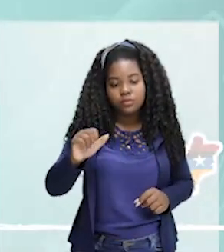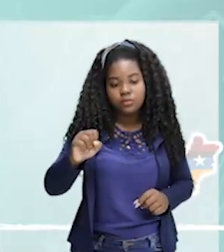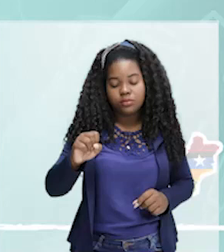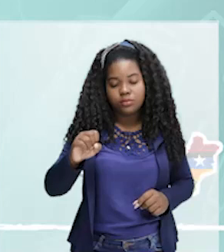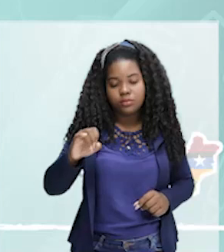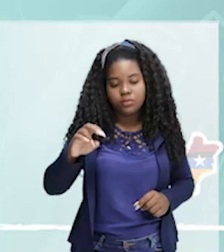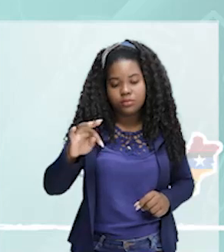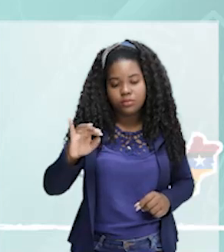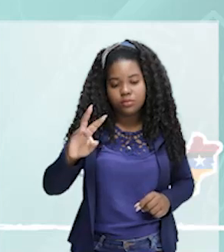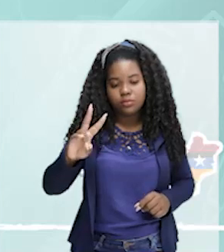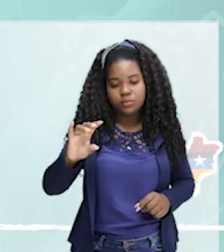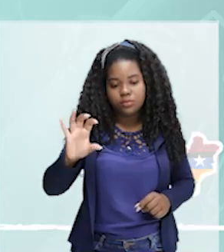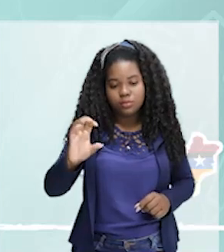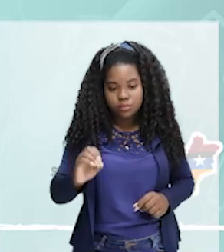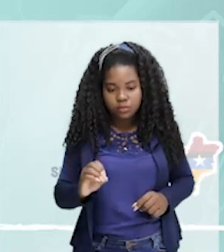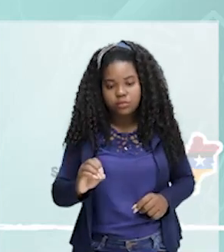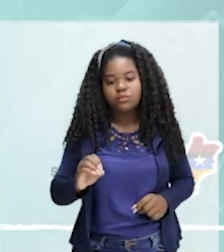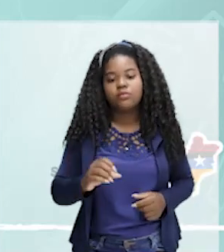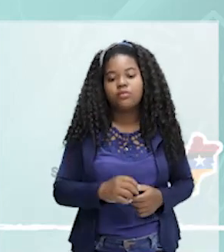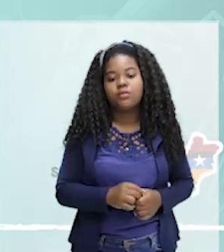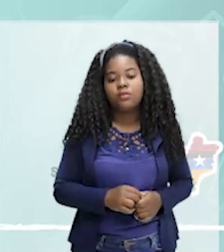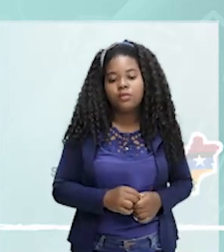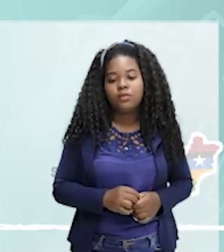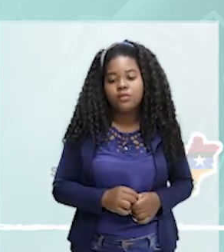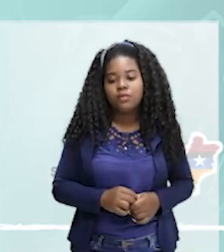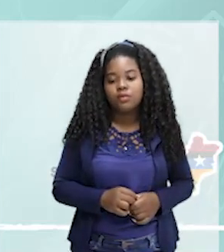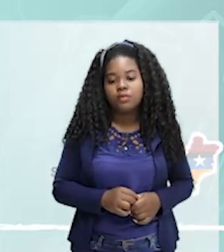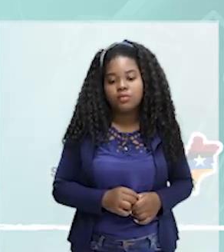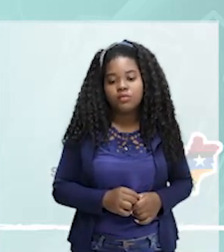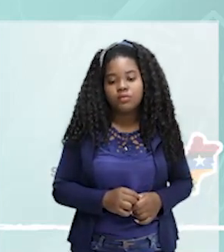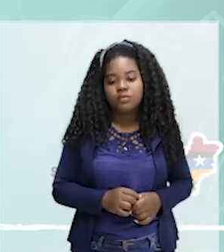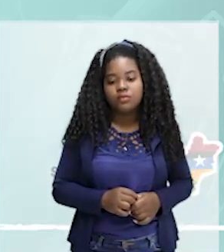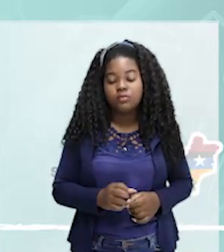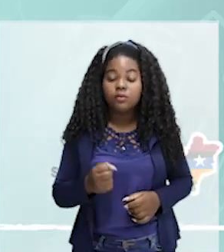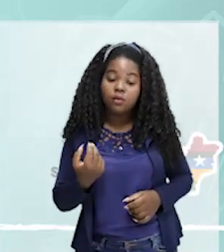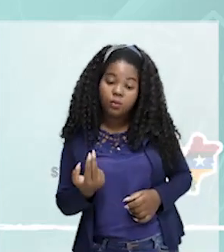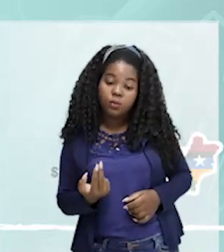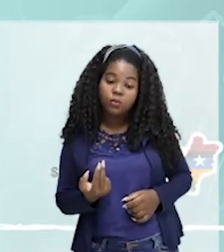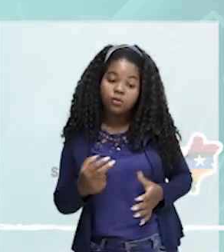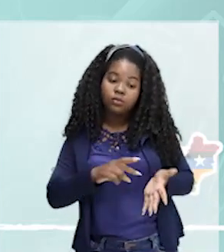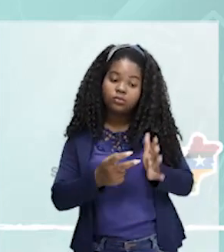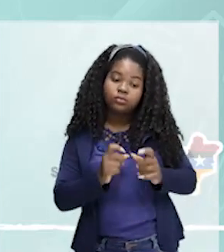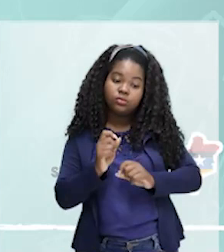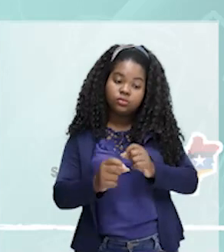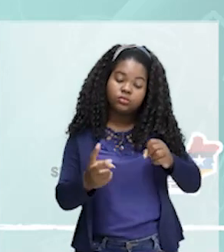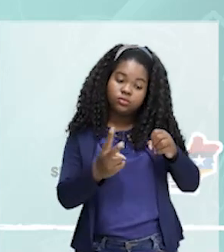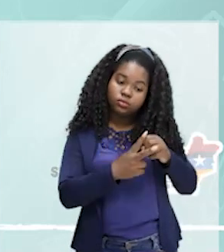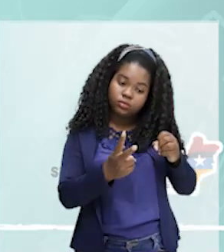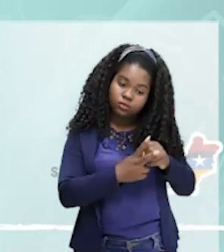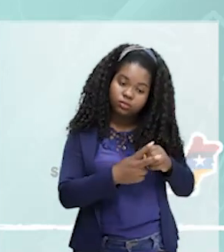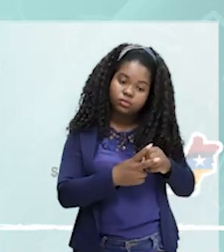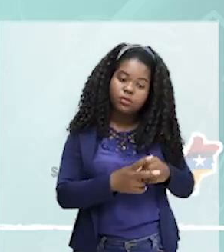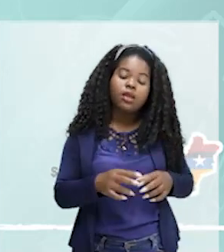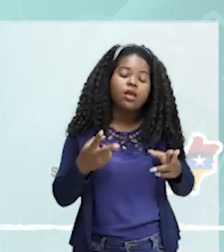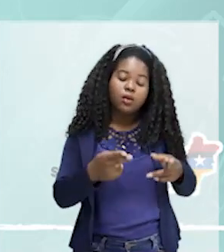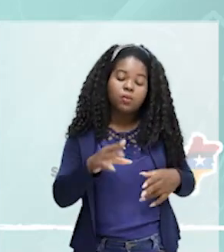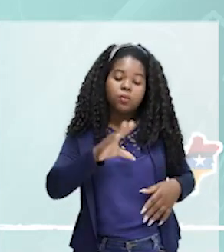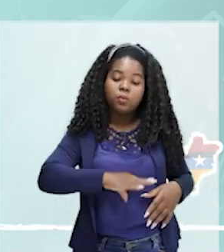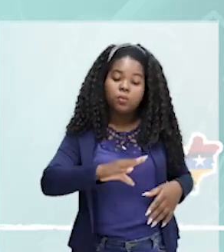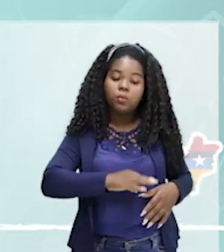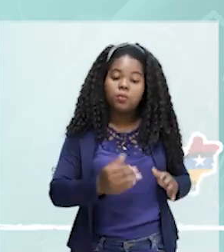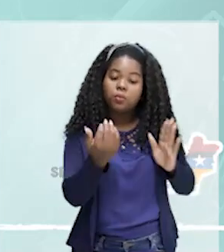eles podem ser intransitivos ou transitivos, ou seja, um verbo intransitivo, igual em português, tá?